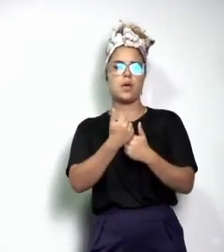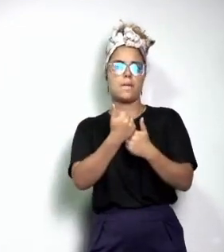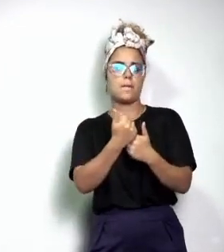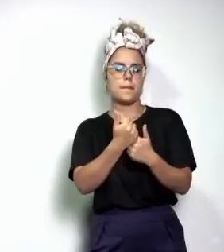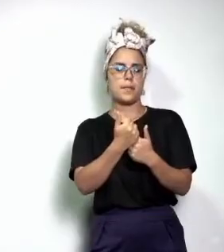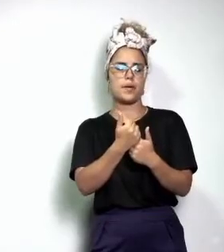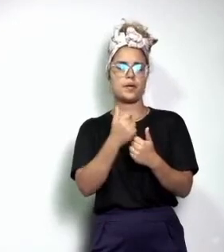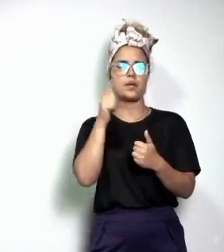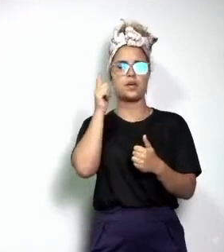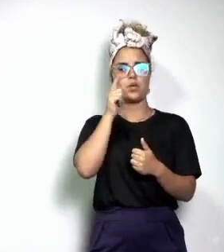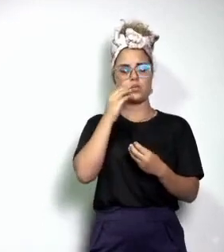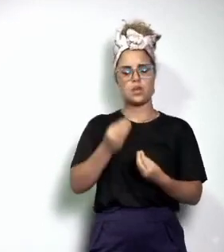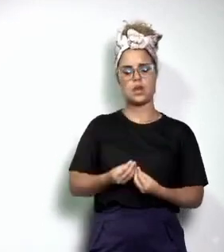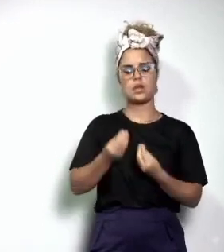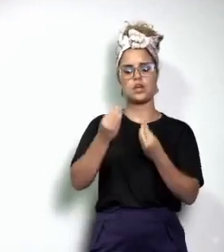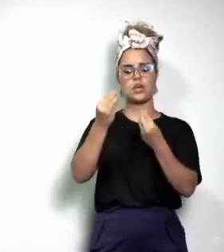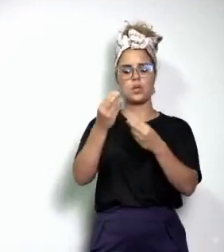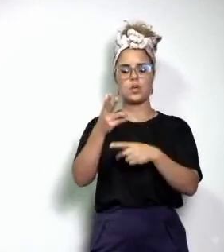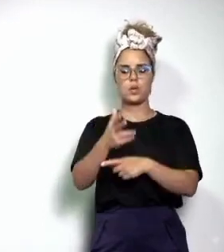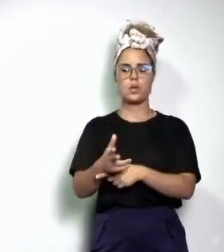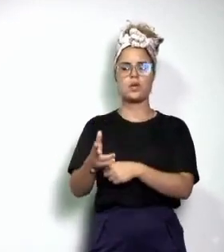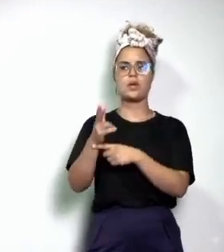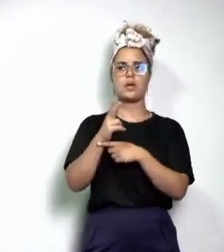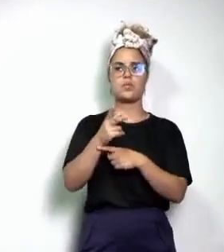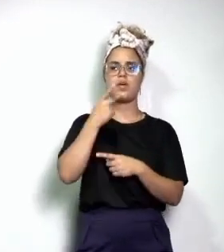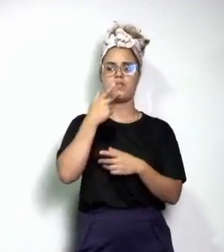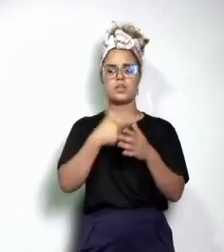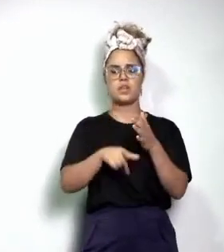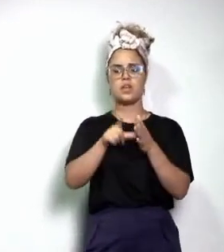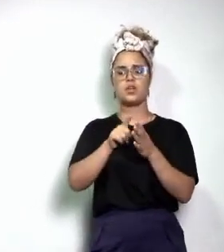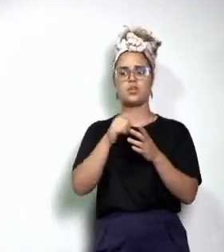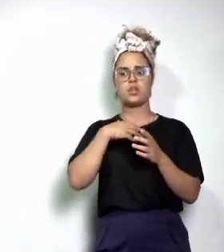consegue colocar a câmera. Eu comentei ontem do chapéu